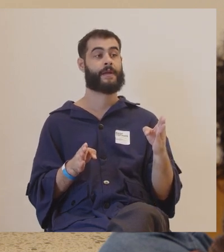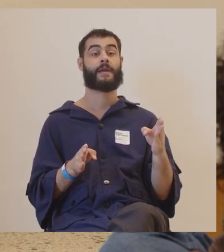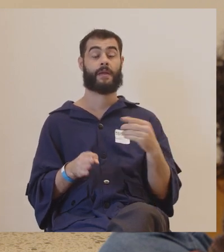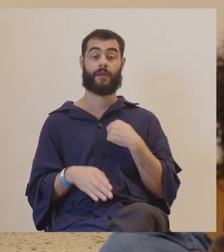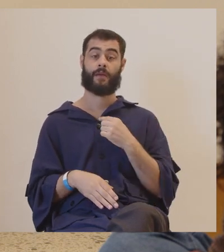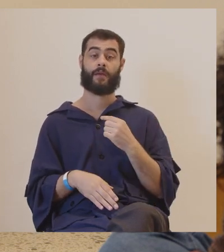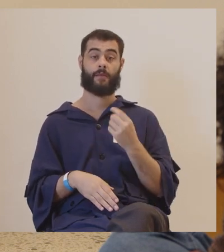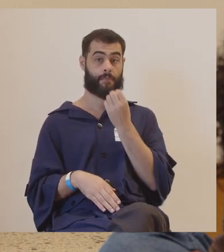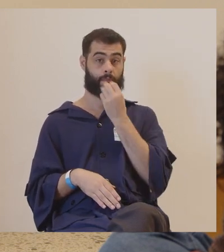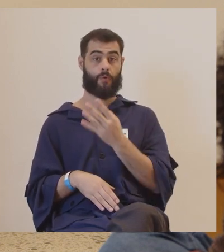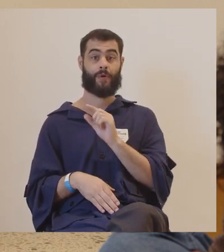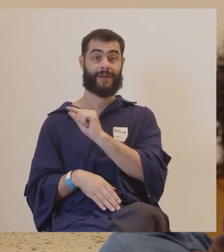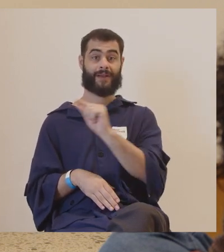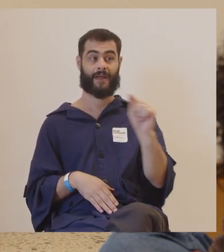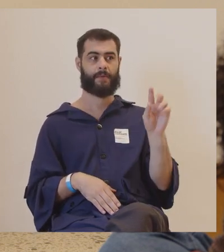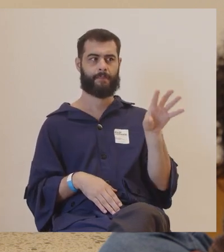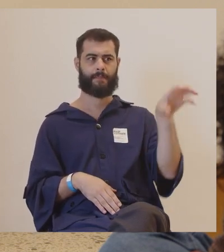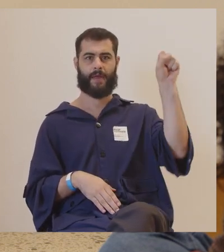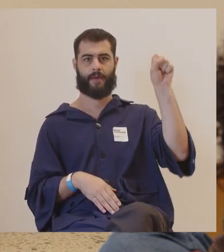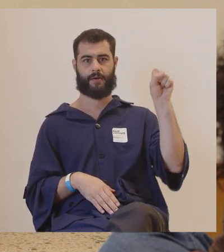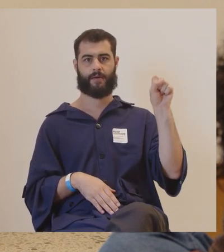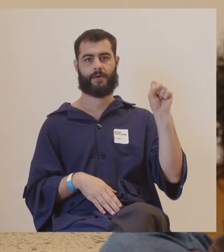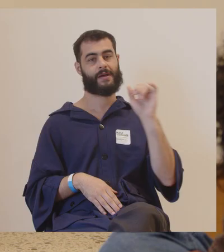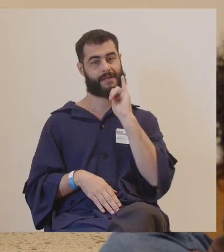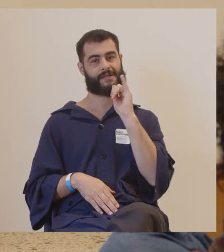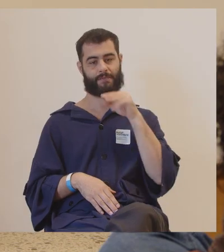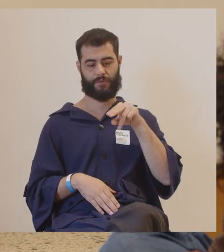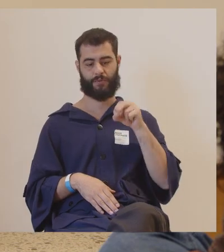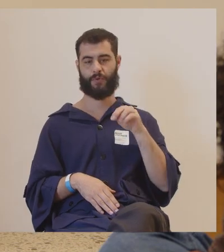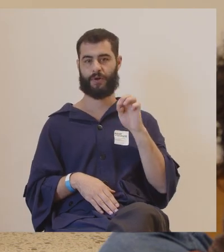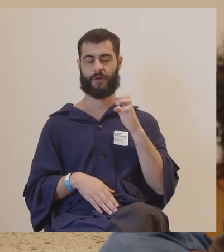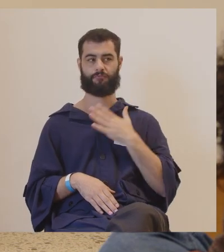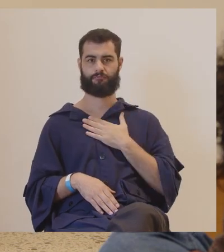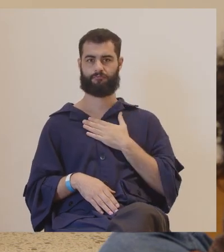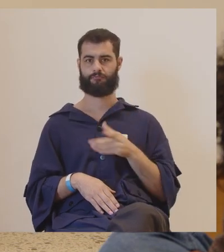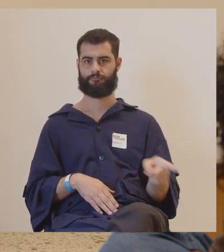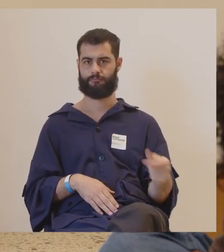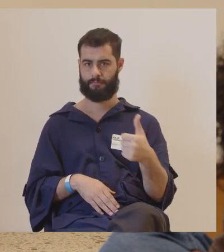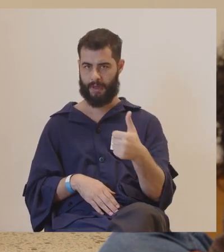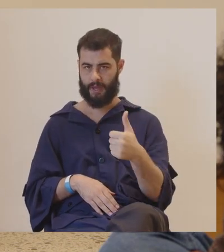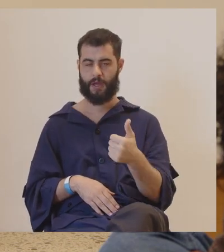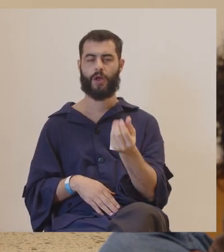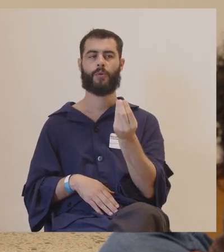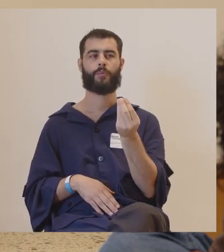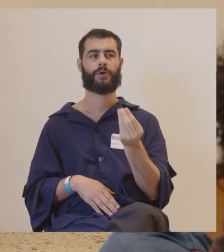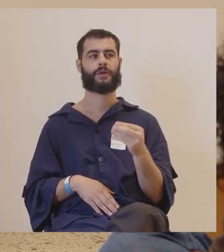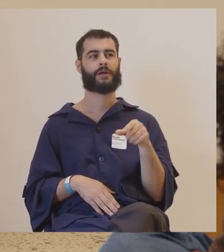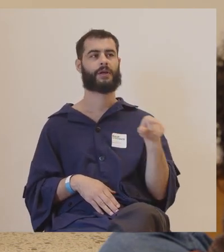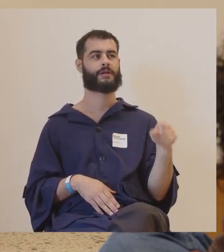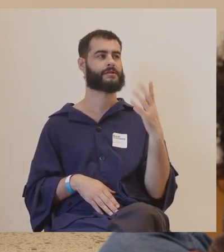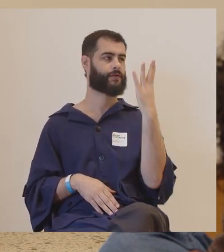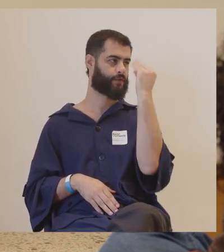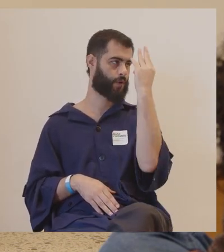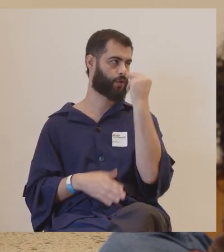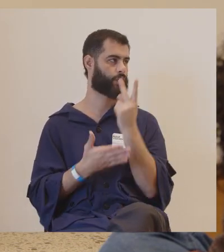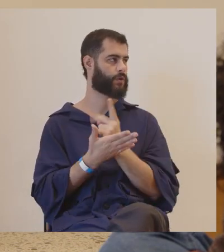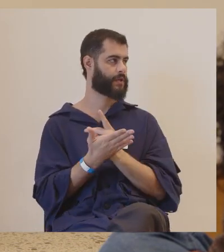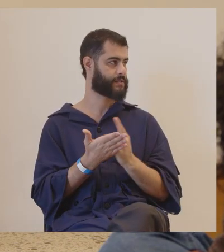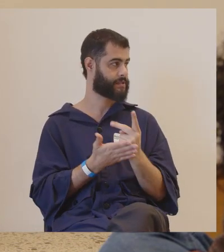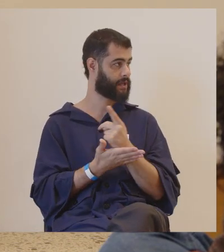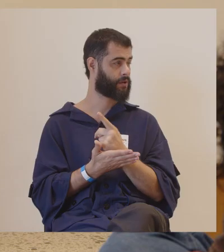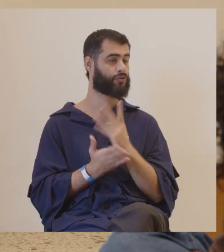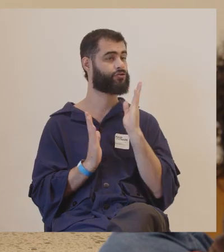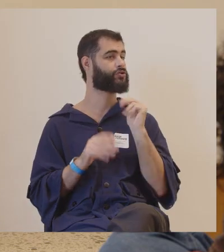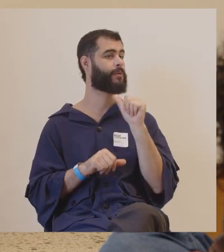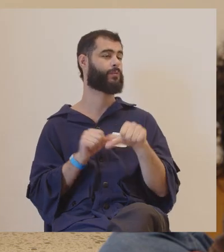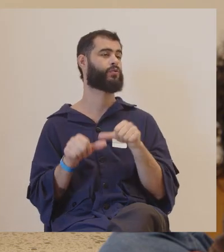impressionistas colecionam, uma figura como Monet coleciona, é porque a gravura japonesa já tinha se transformado. Vocês